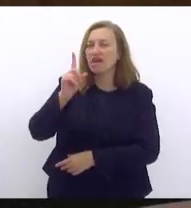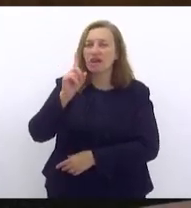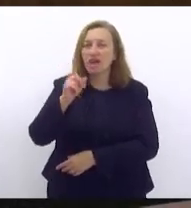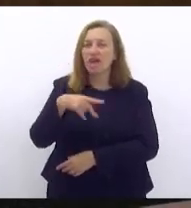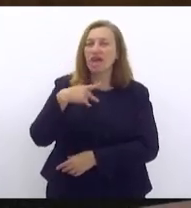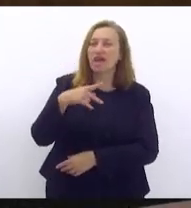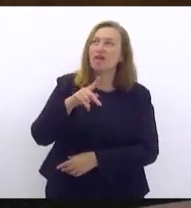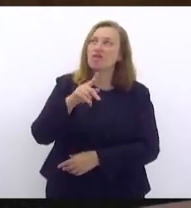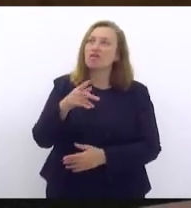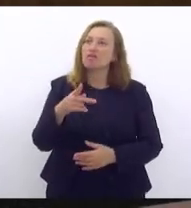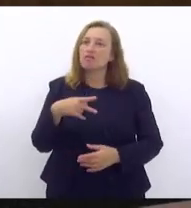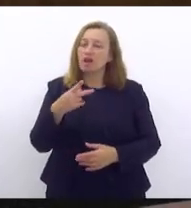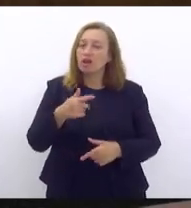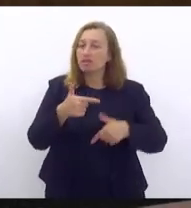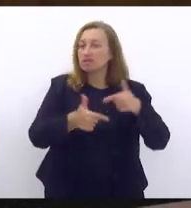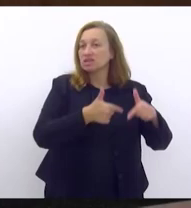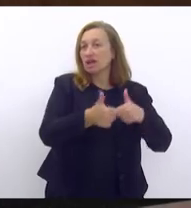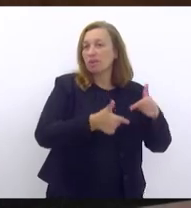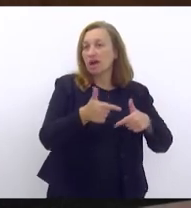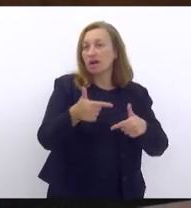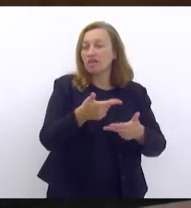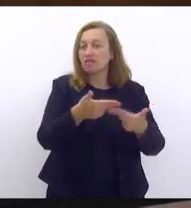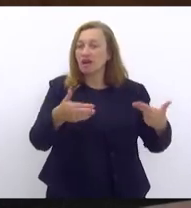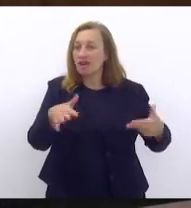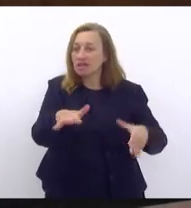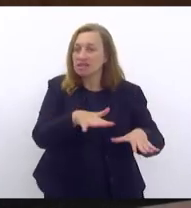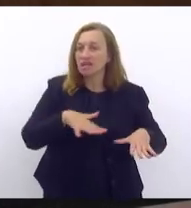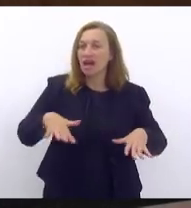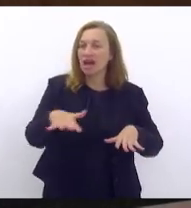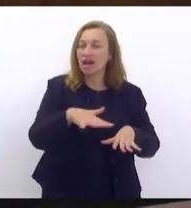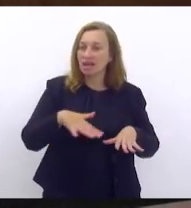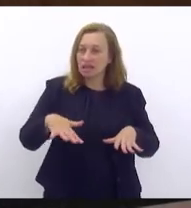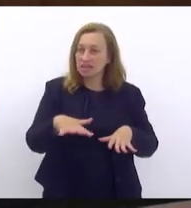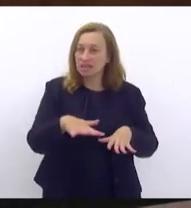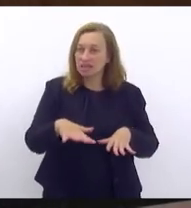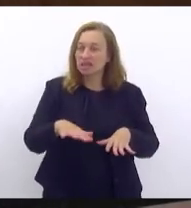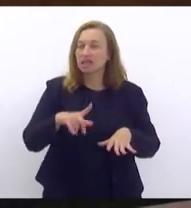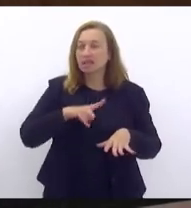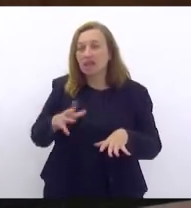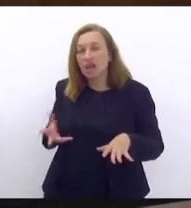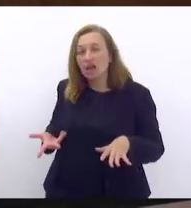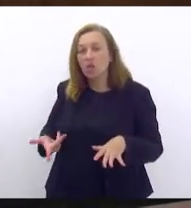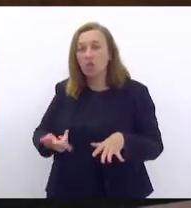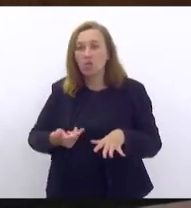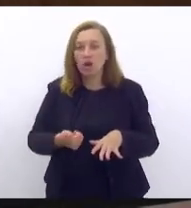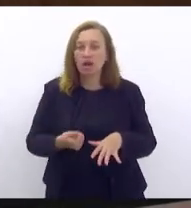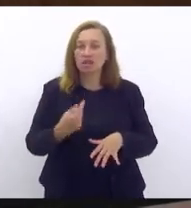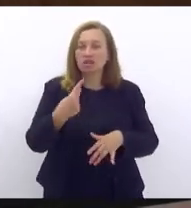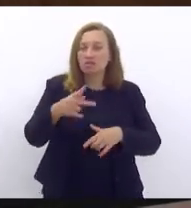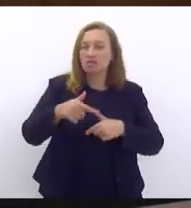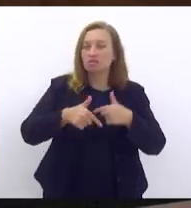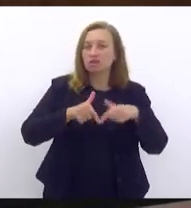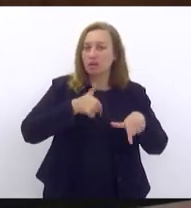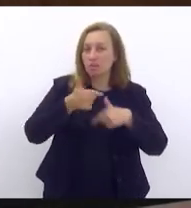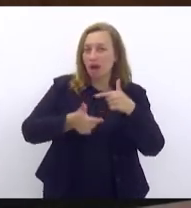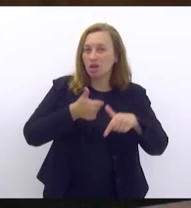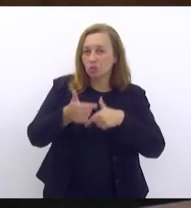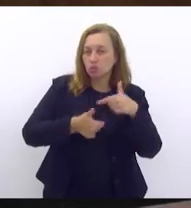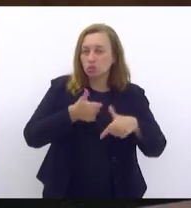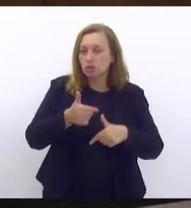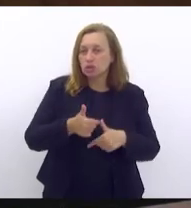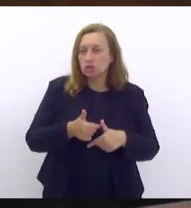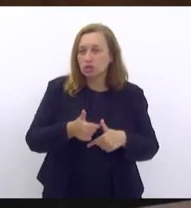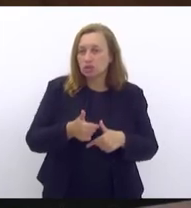trabalho, é falar de uma série de categorias que têm a natureza, a qualidade do seu trabalho